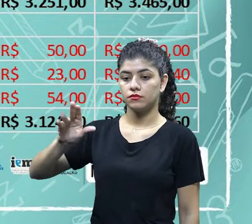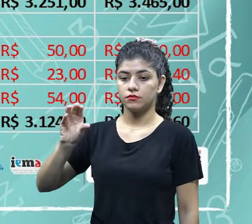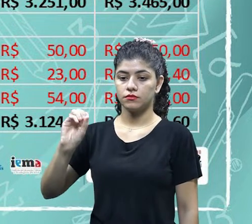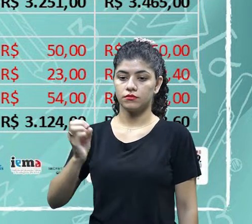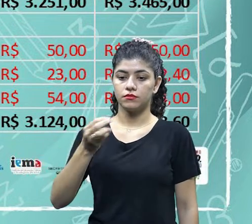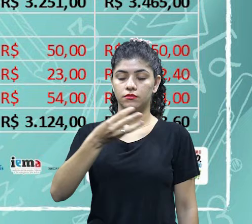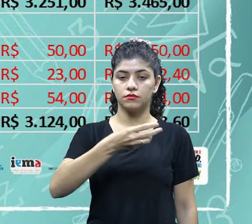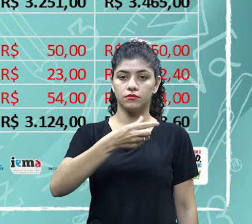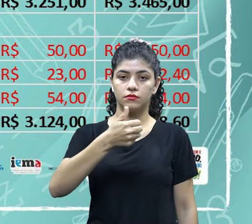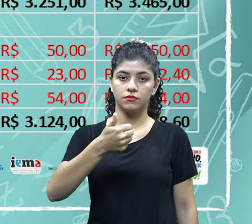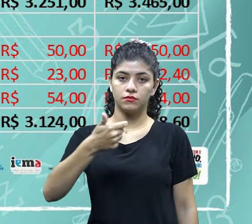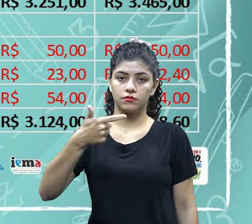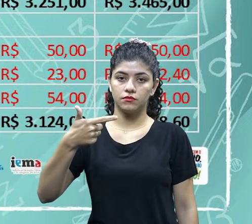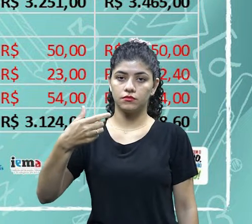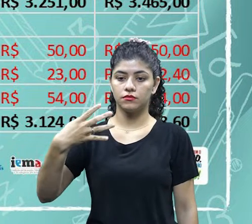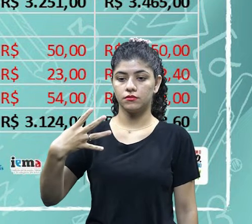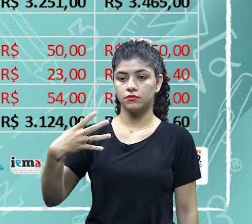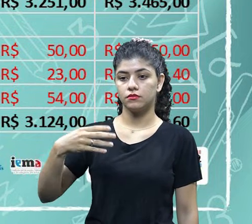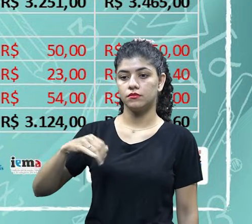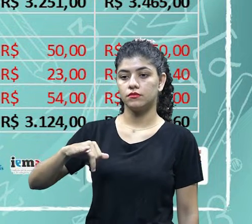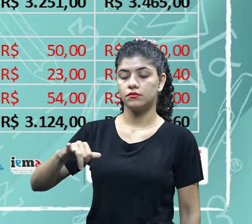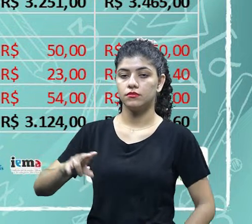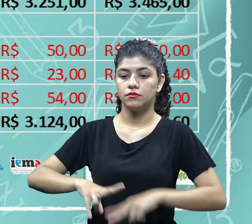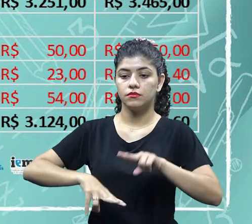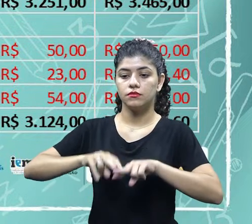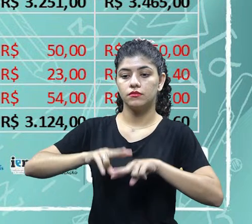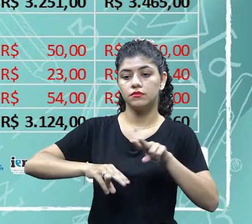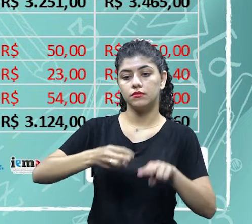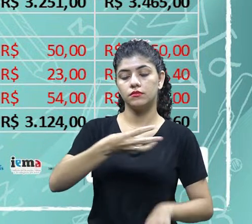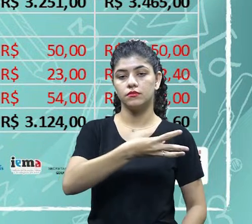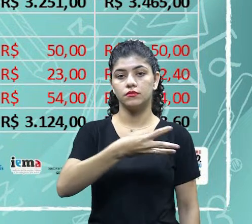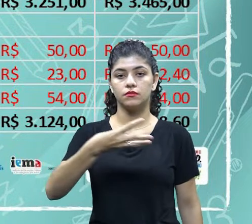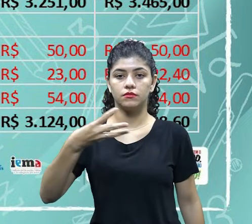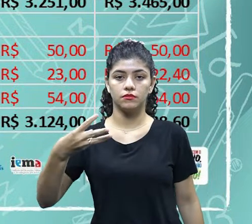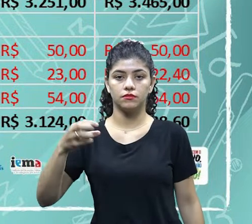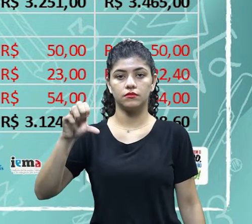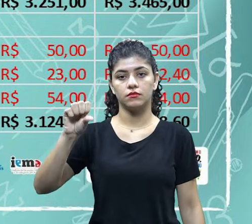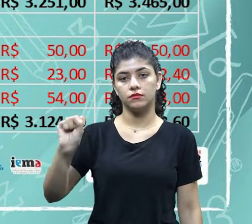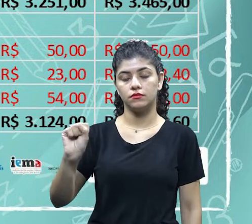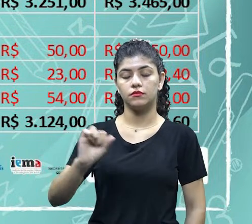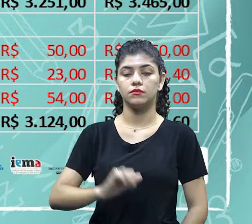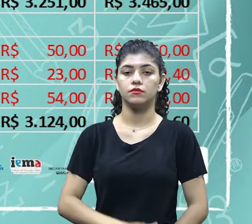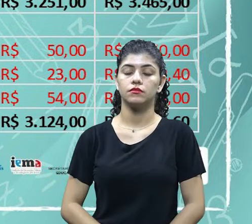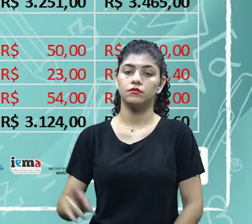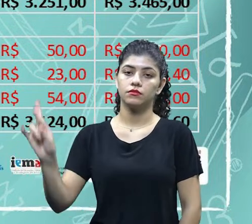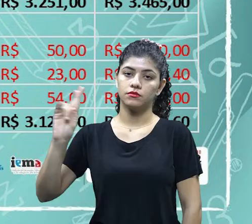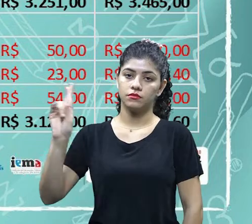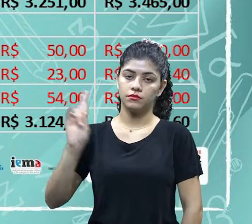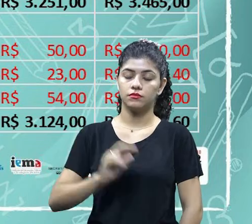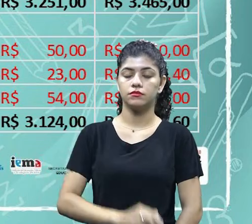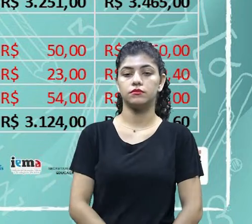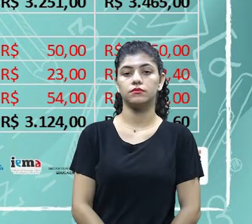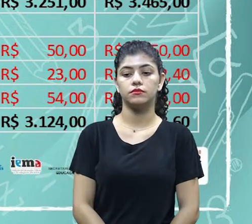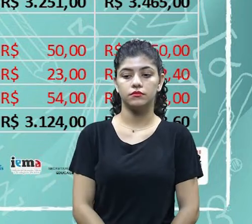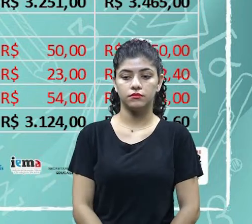3.014. Maio, R$ 3.124. E junho, terei um lucro líquido de R$